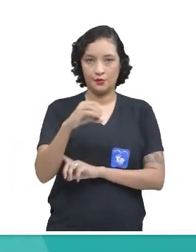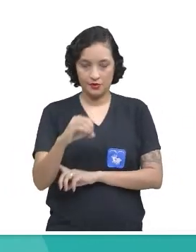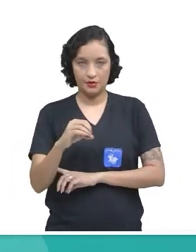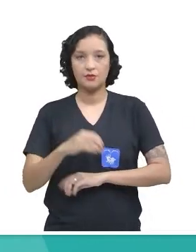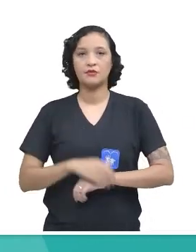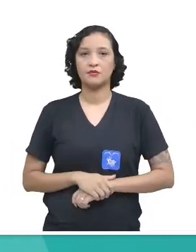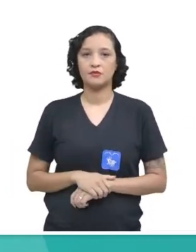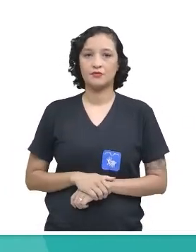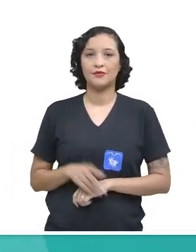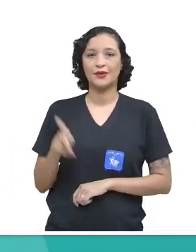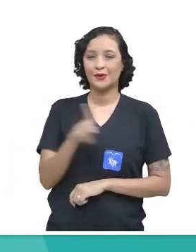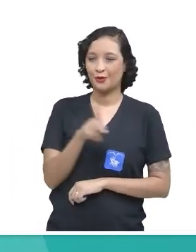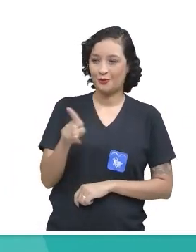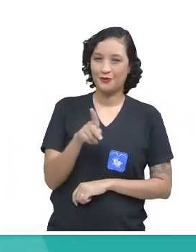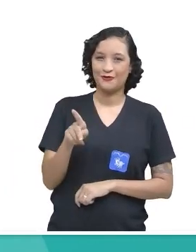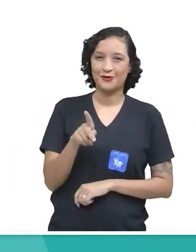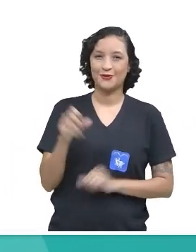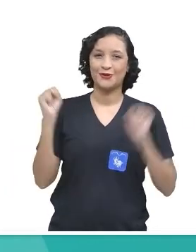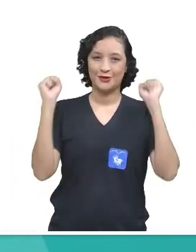professora Francisca